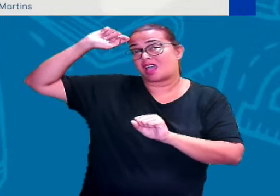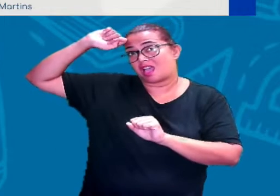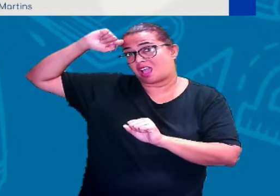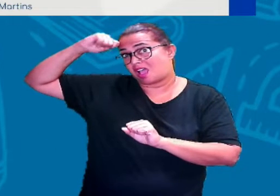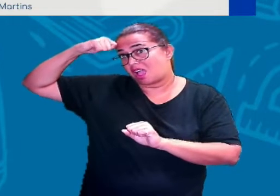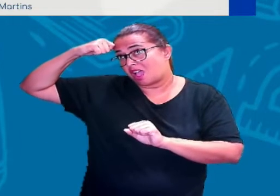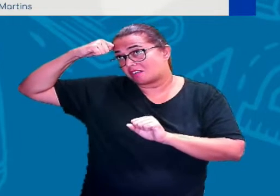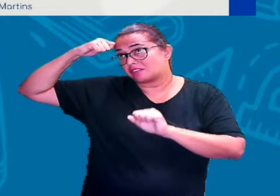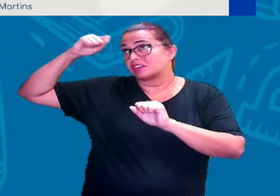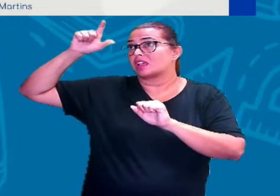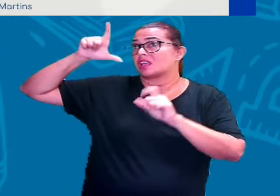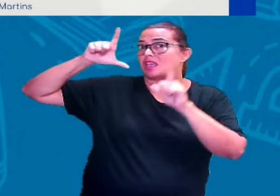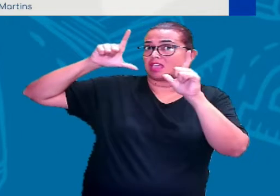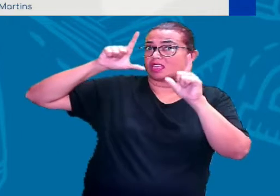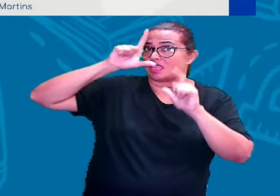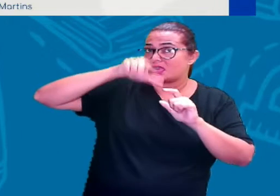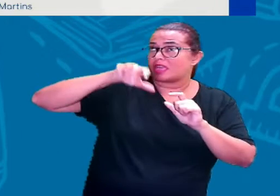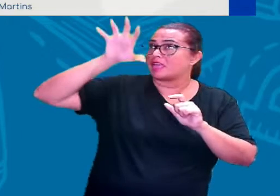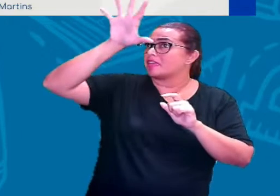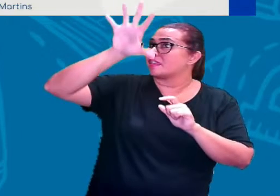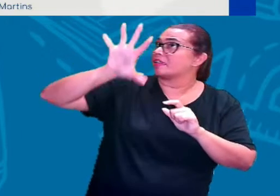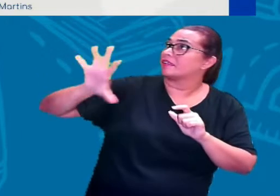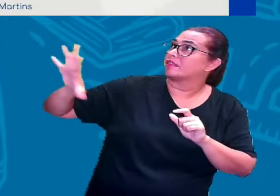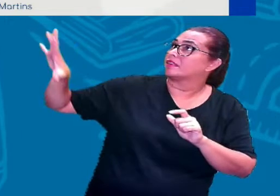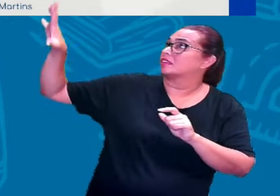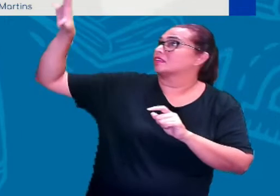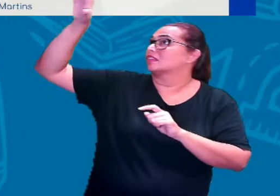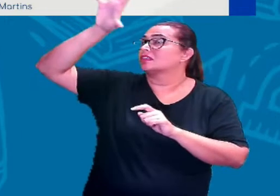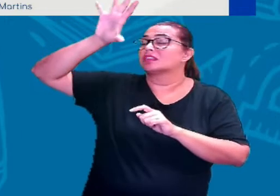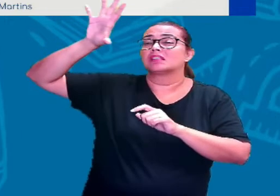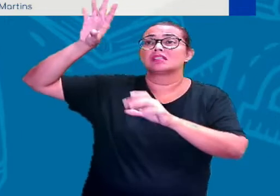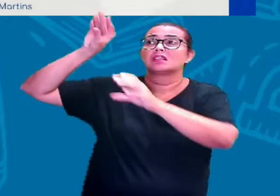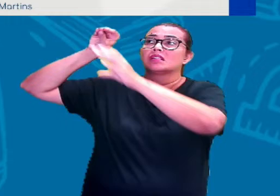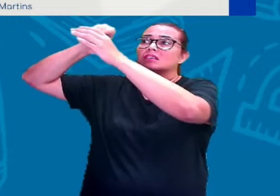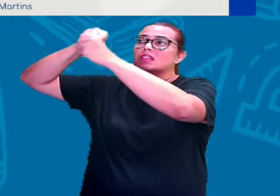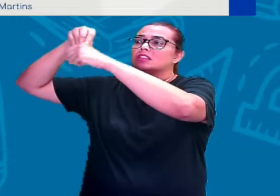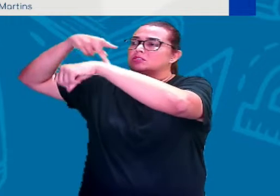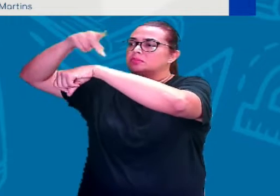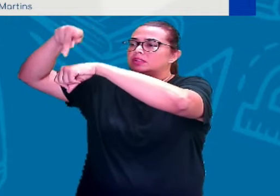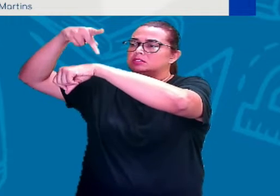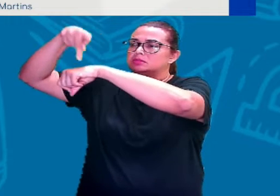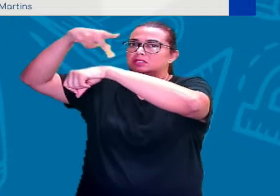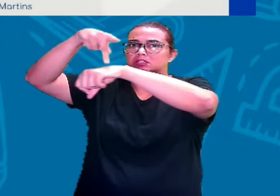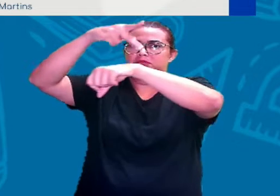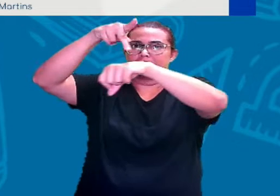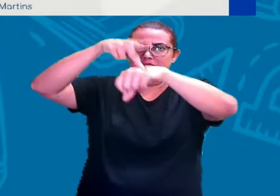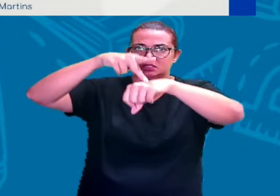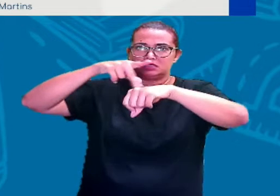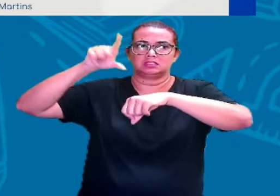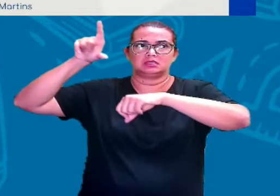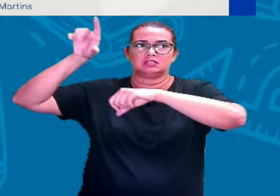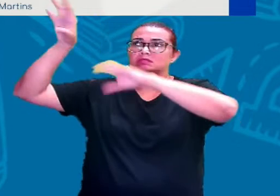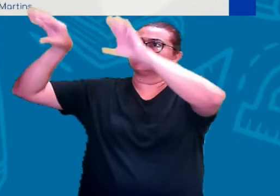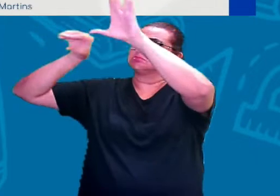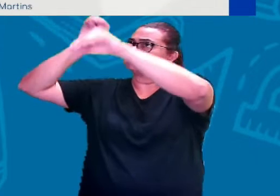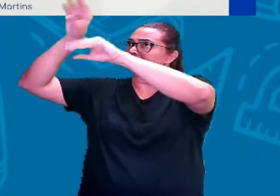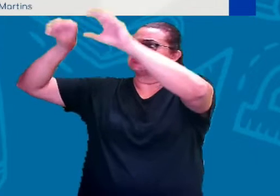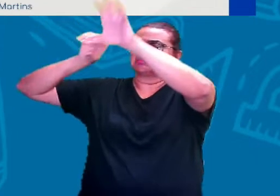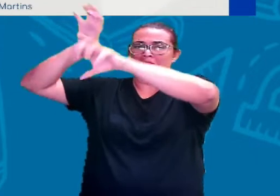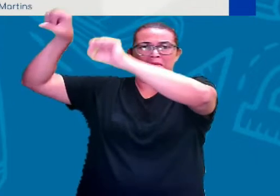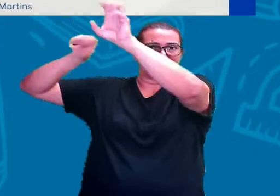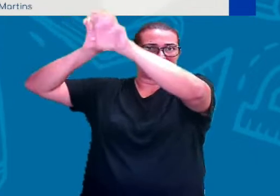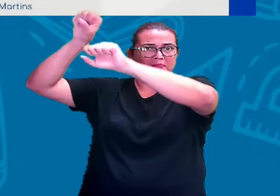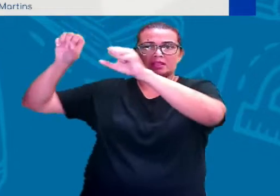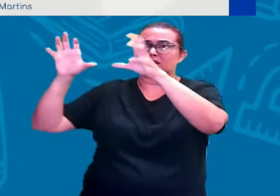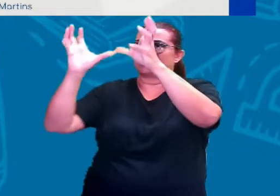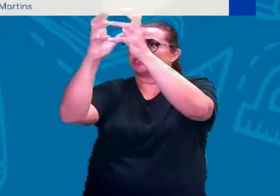é um continente, então são vários, vieram africanos para o Brasil de vários